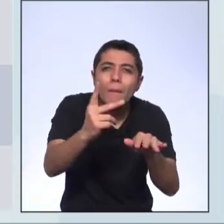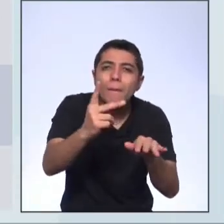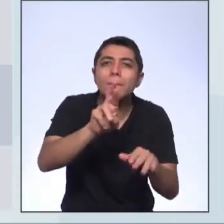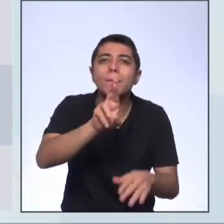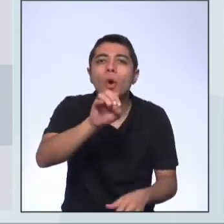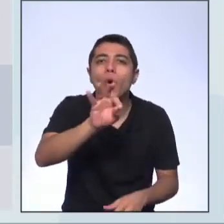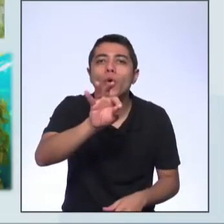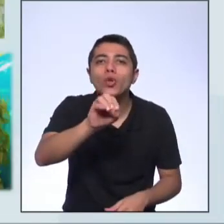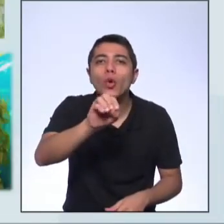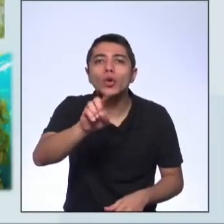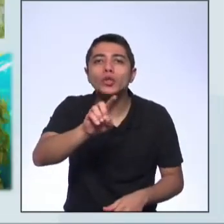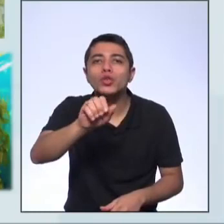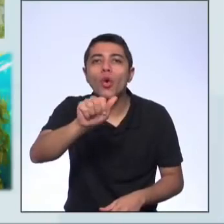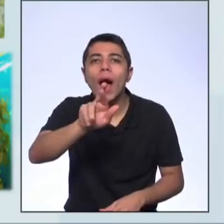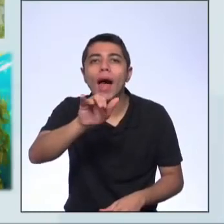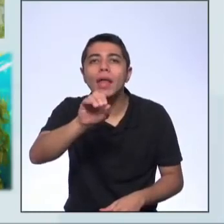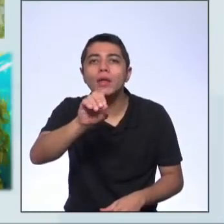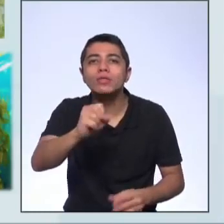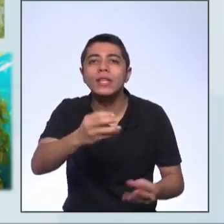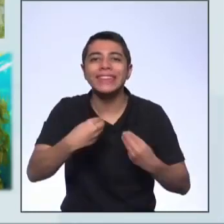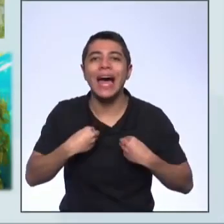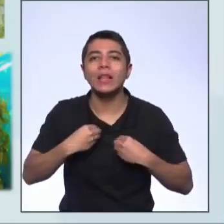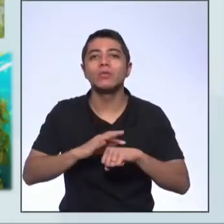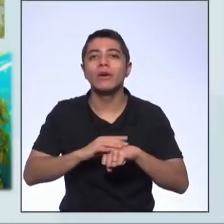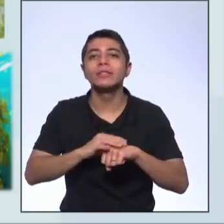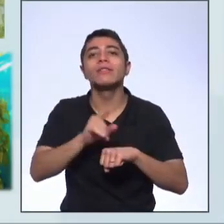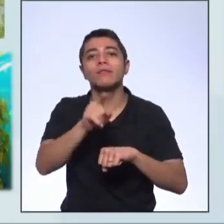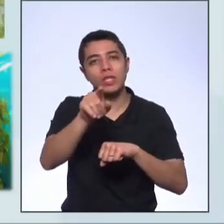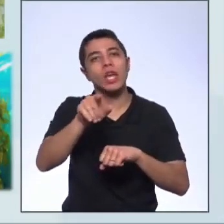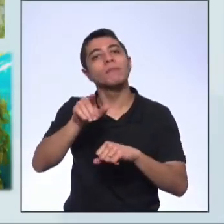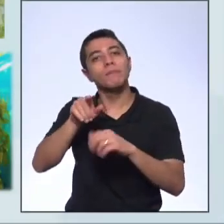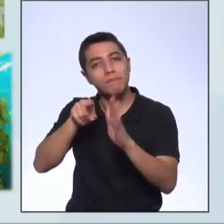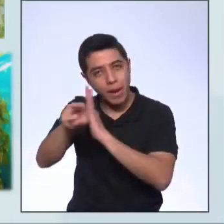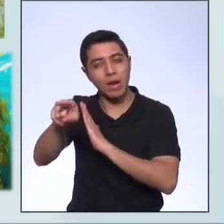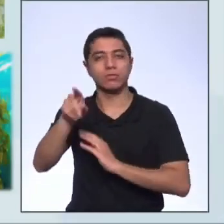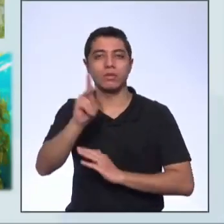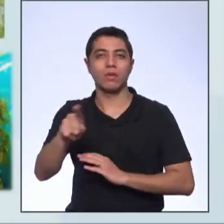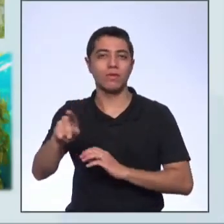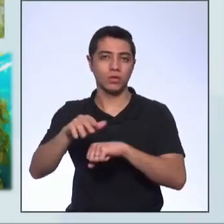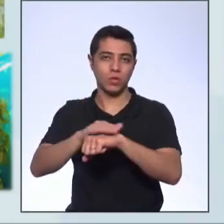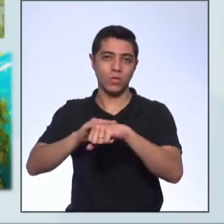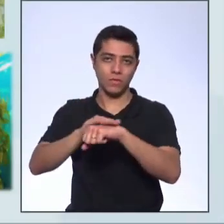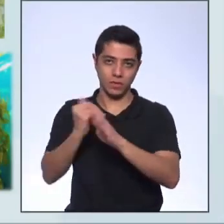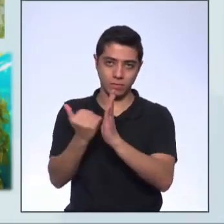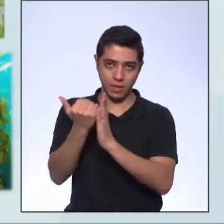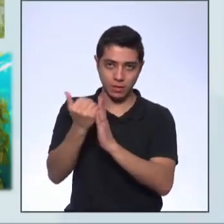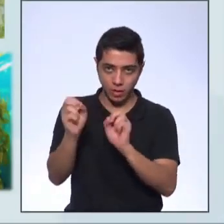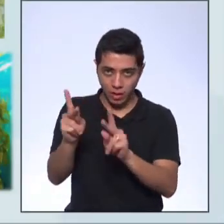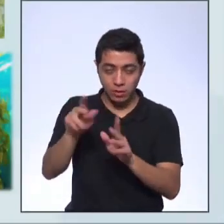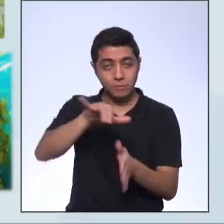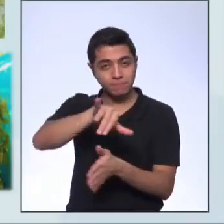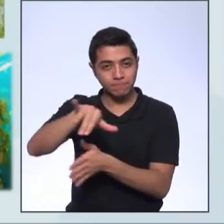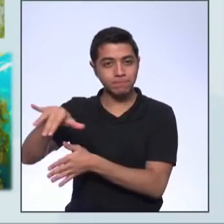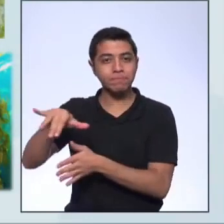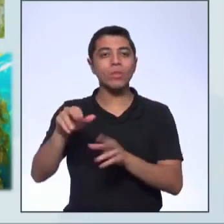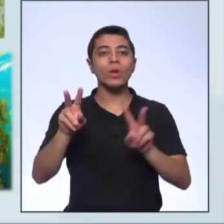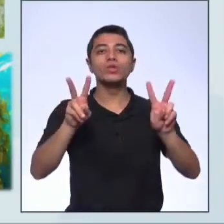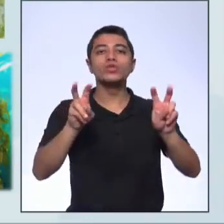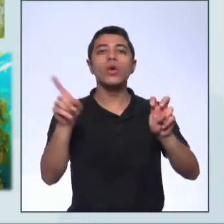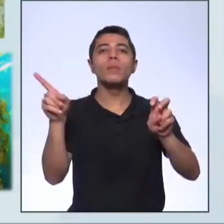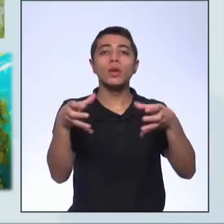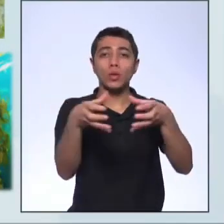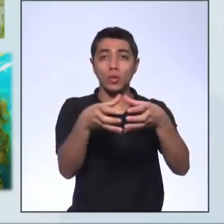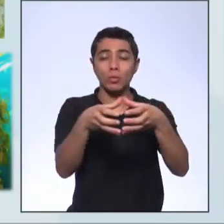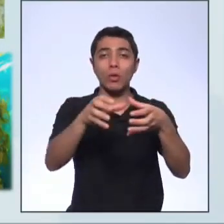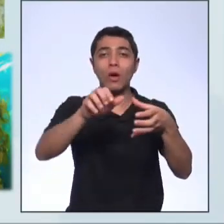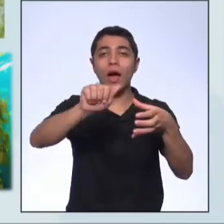de vocês, ok? E agora vamos falar para finalizar aí sobre as algas, tá? Então, também um grupo muito